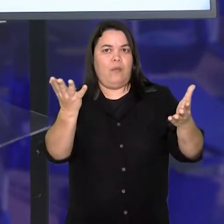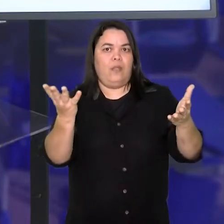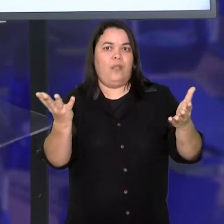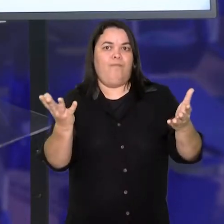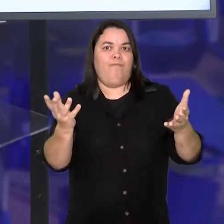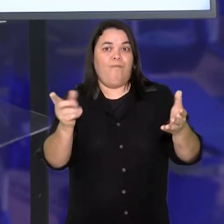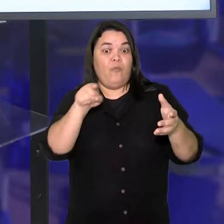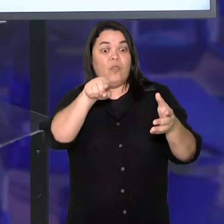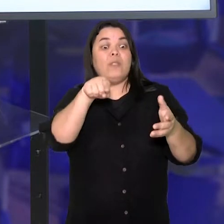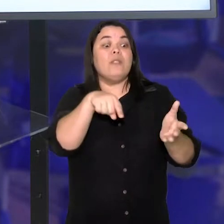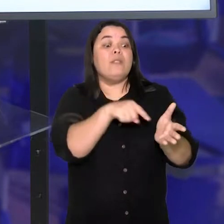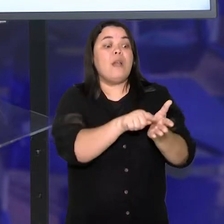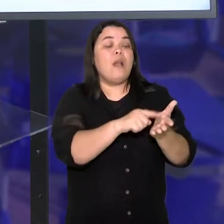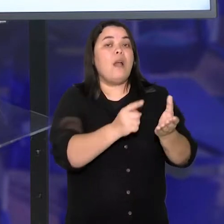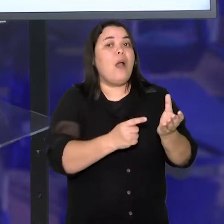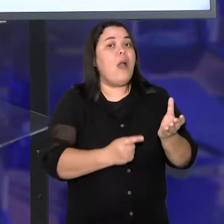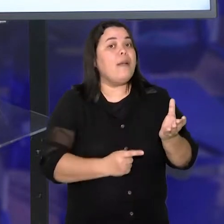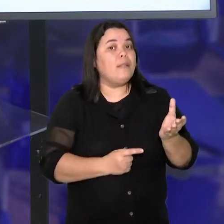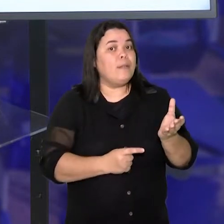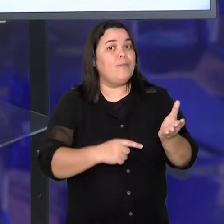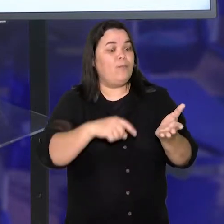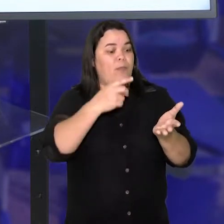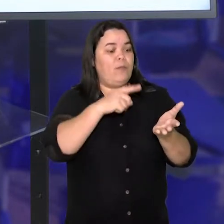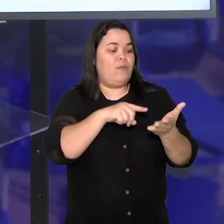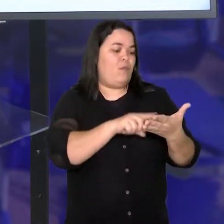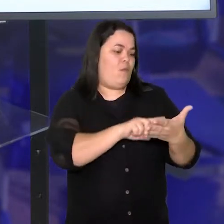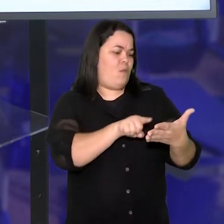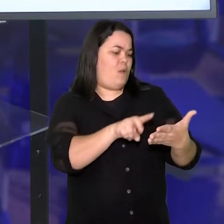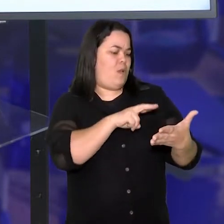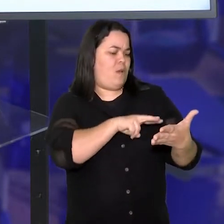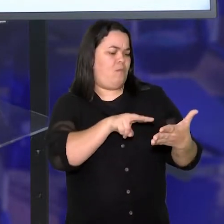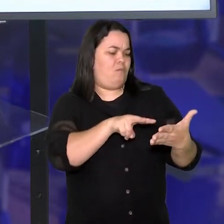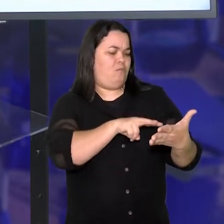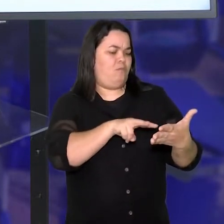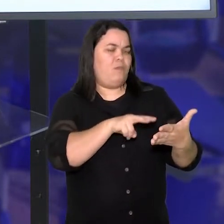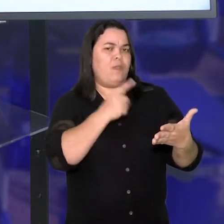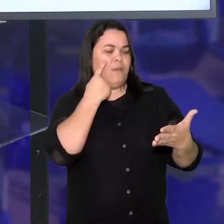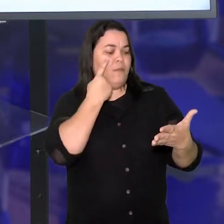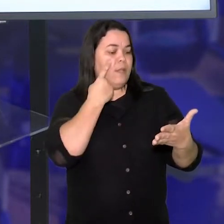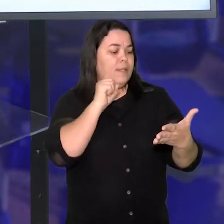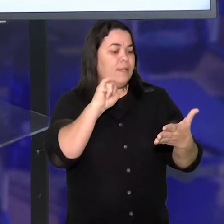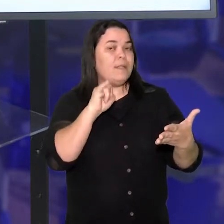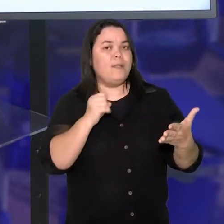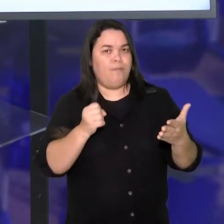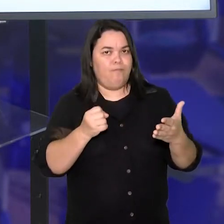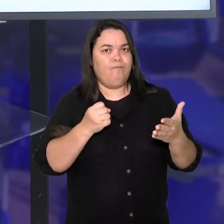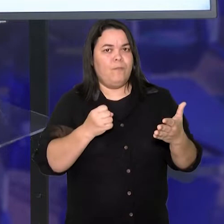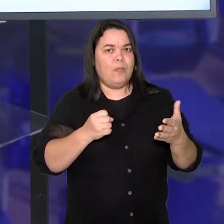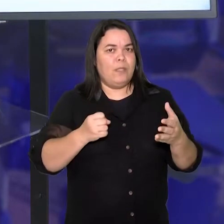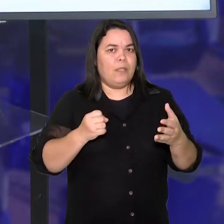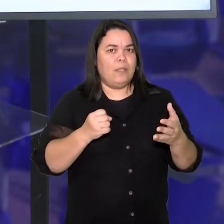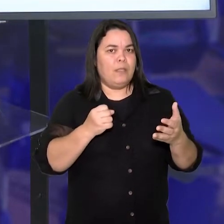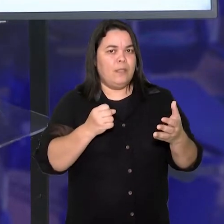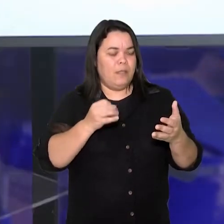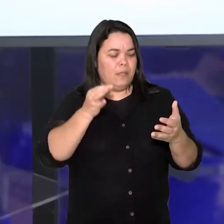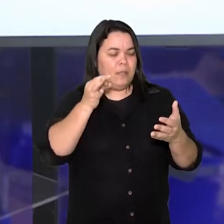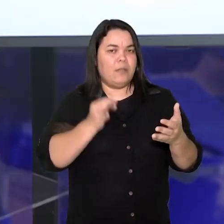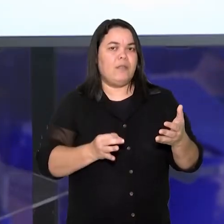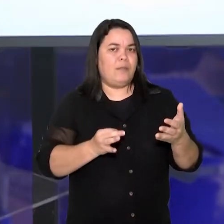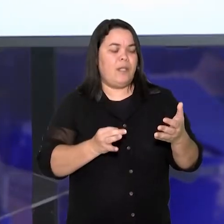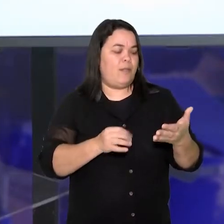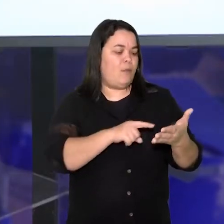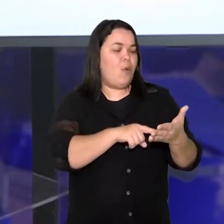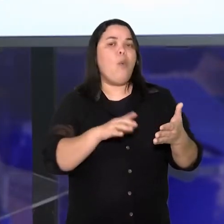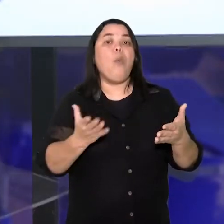em casa, tá? Na apostila de vocês, vão conferir se vocês realmente acertaram. Quais são os continentes que estão do lado